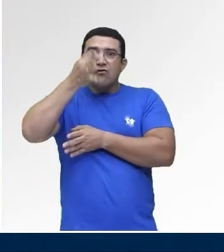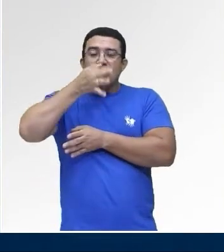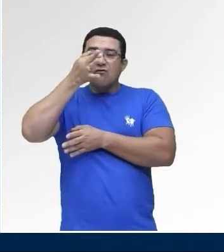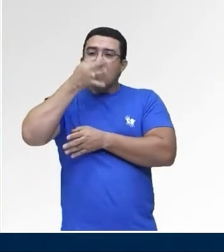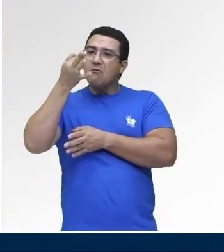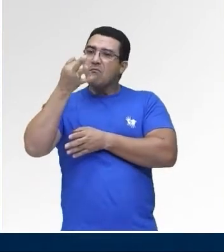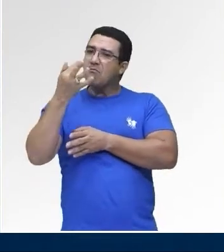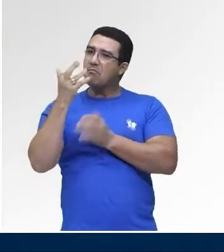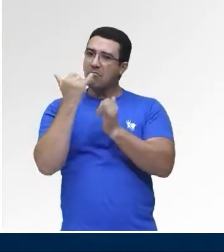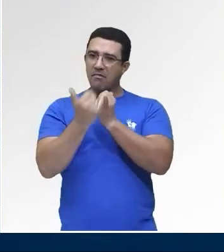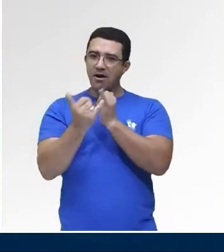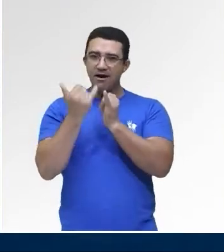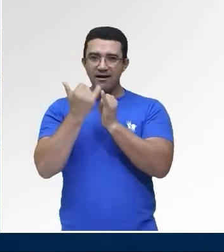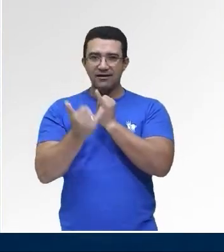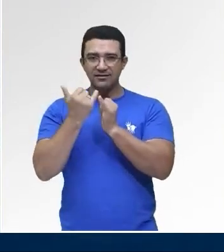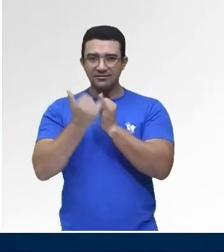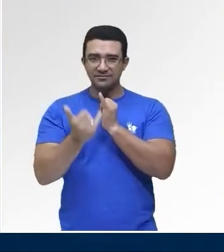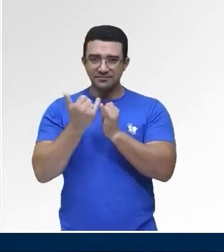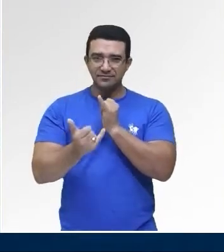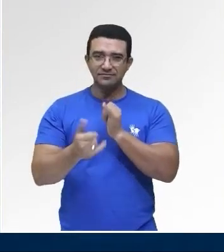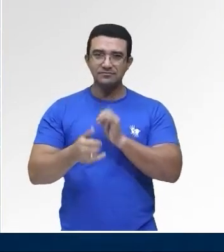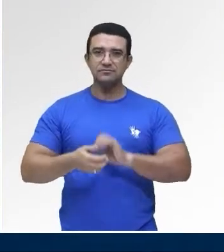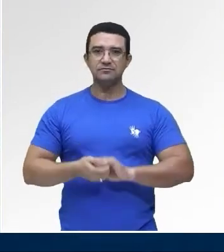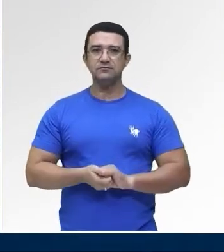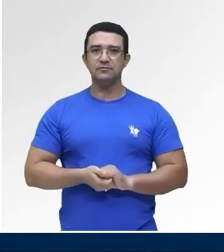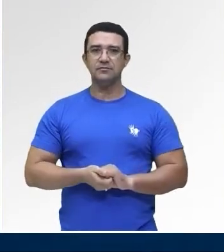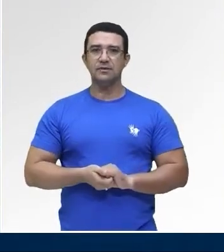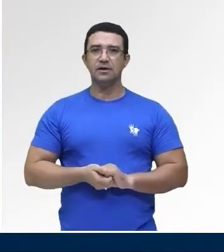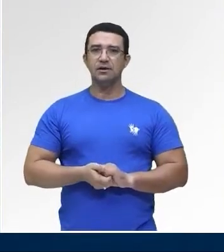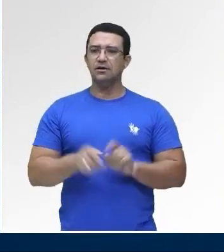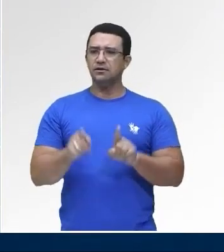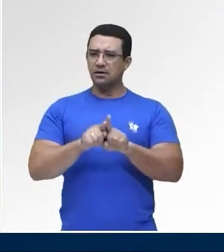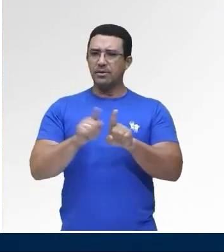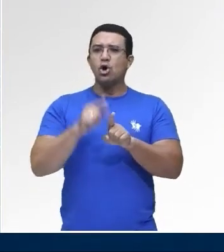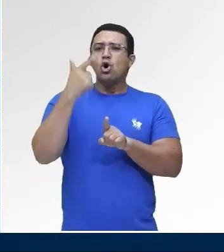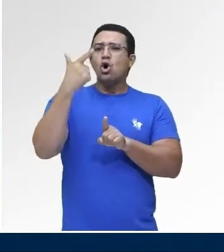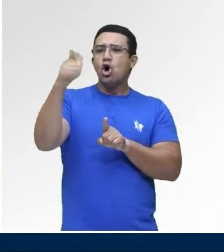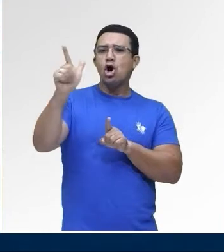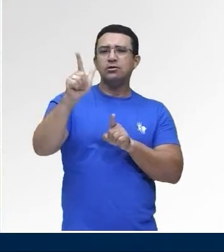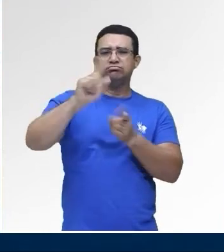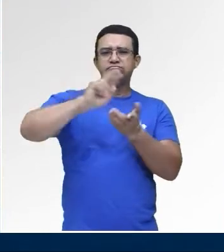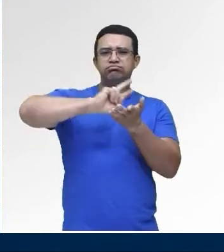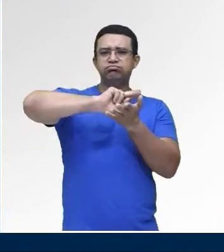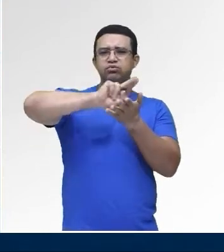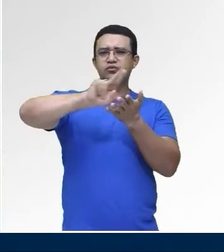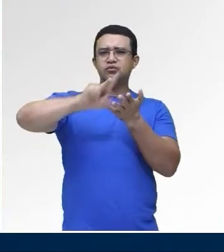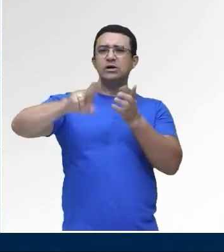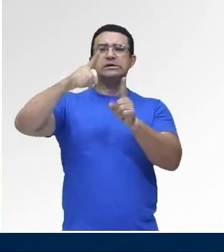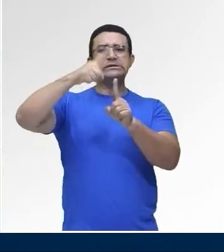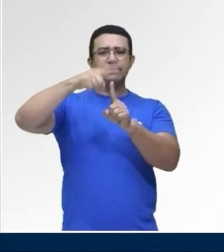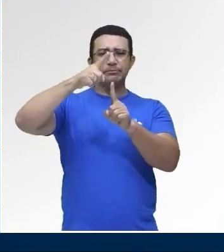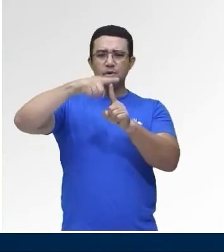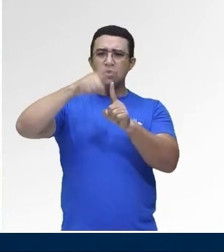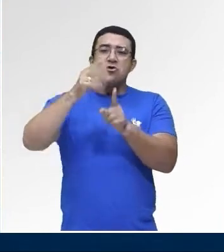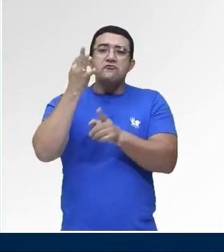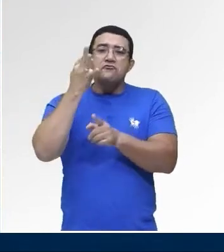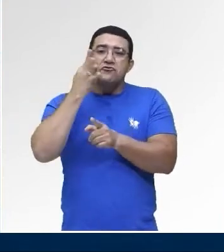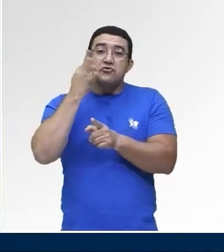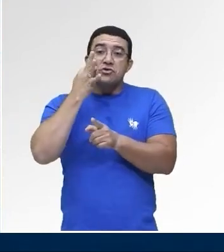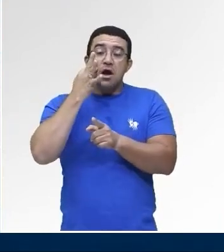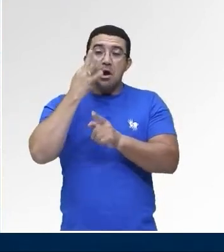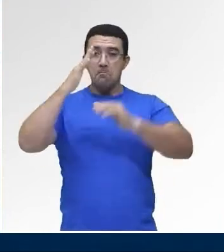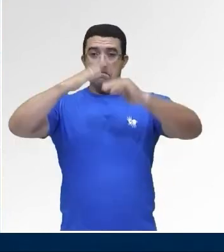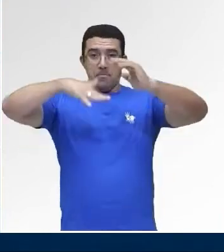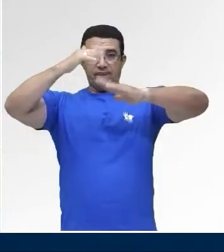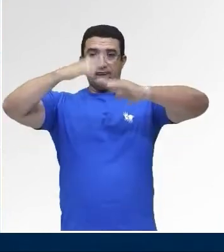fruta que o artista recortou ele para formar um formato de rosa, né?